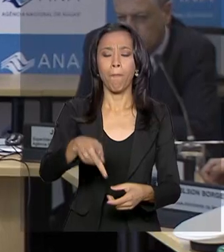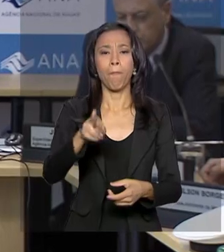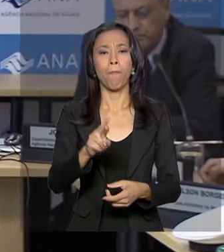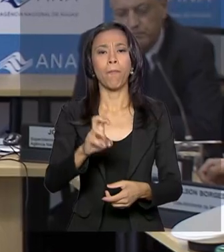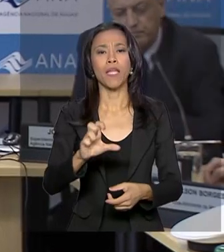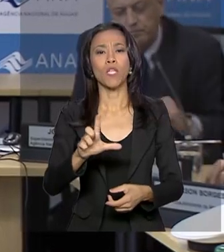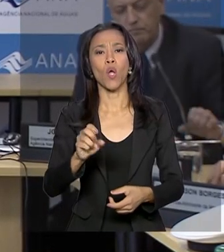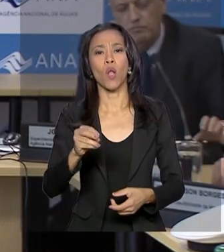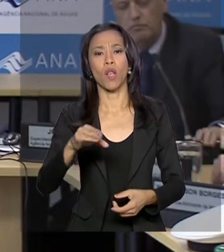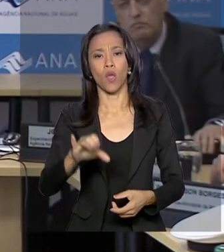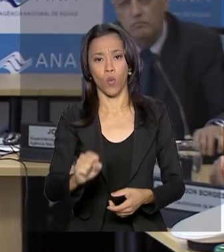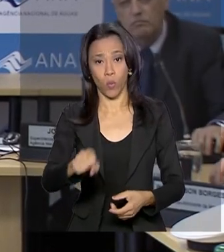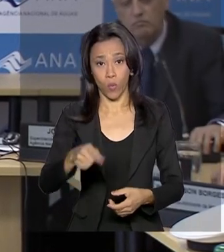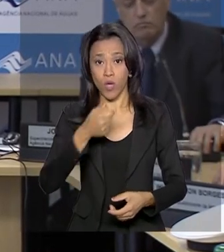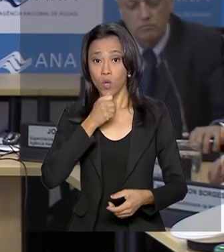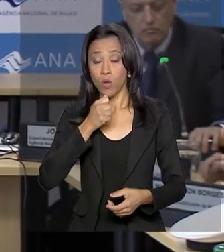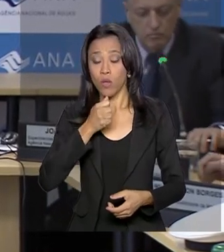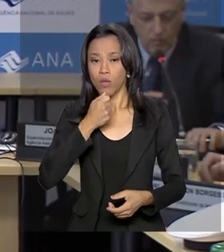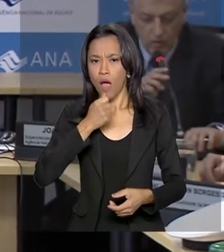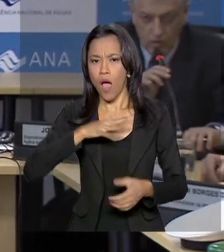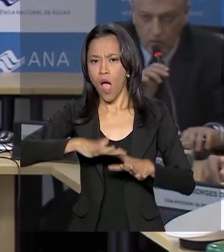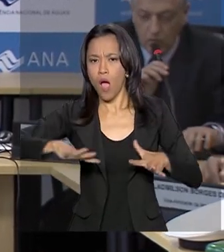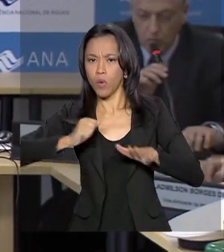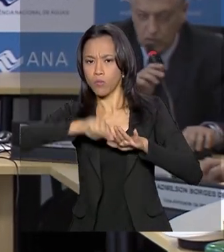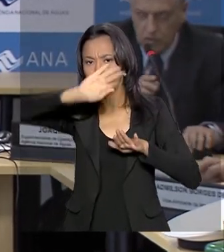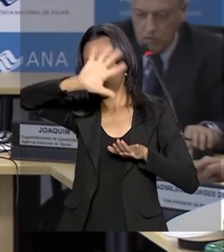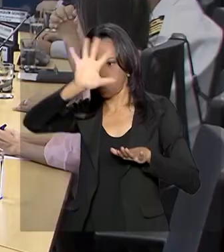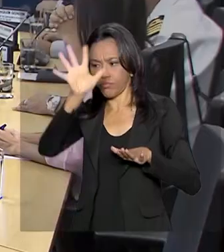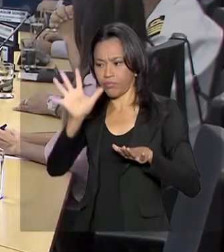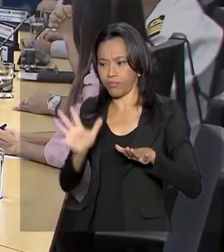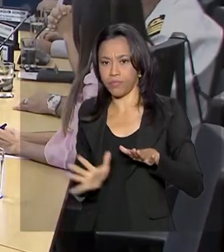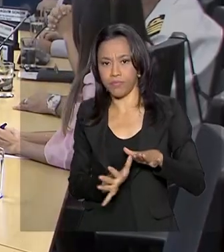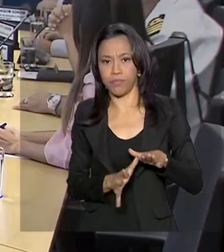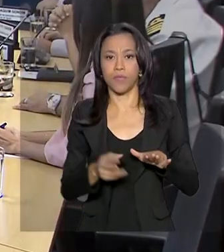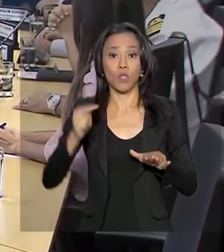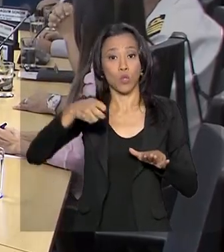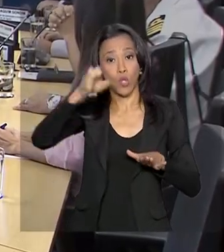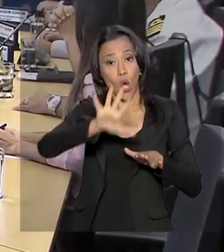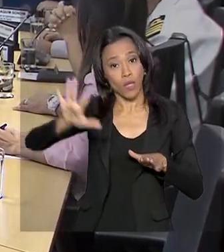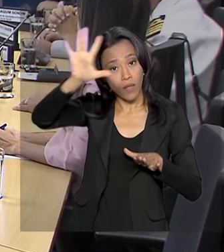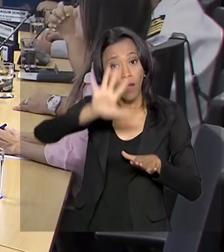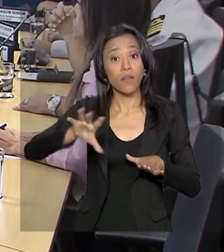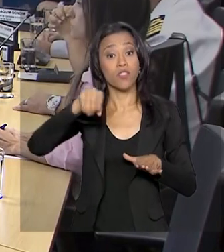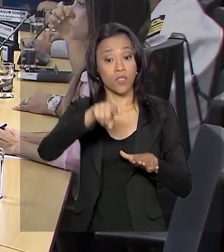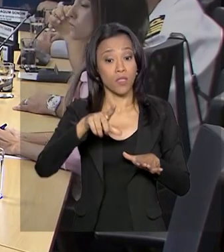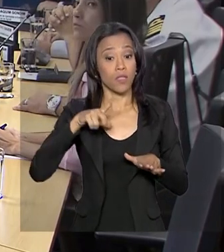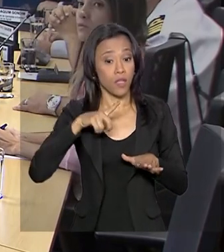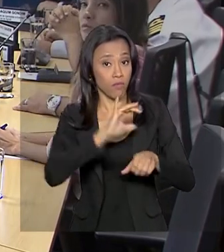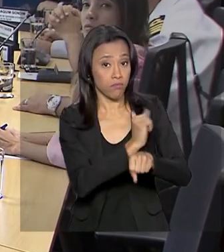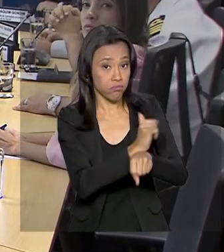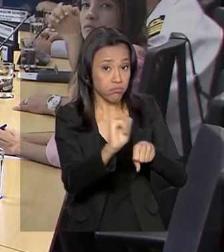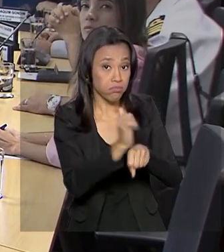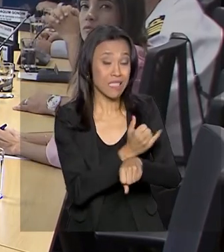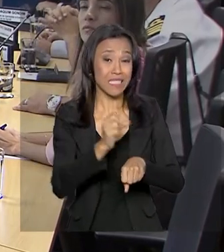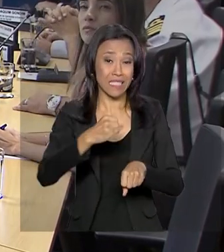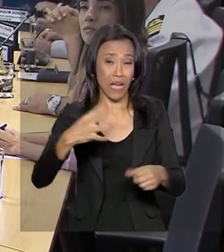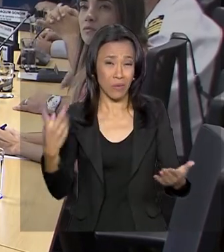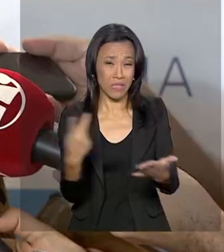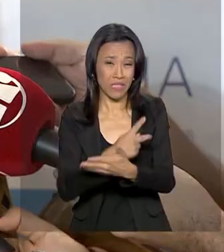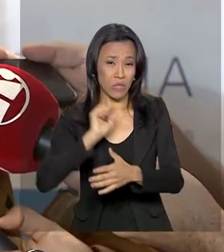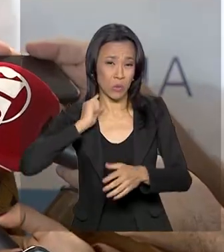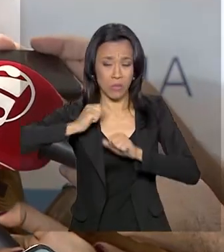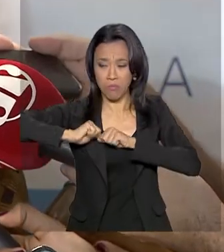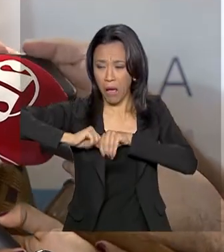do nordeste a agência nacional de águas autorizou uma medida preventiva caso haja o risco de contaminação